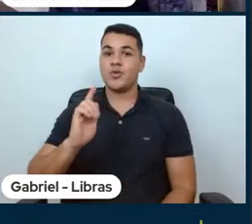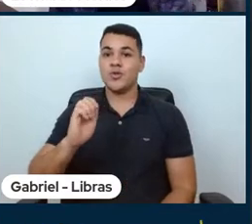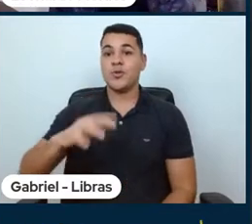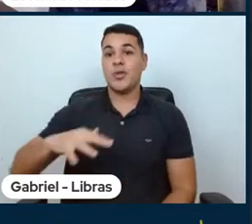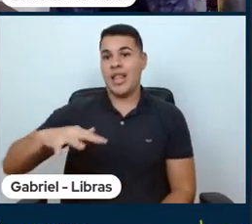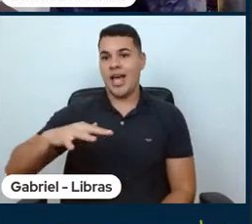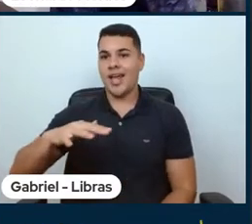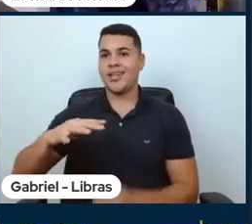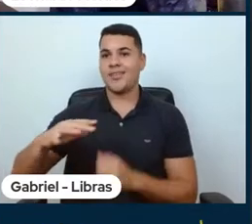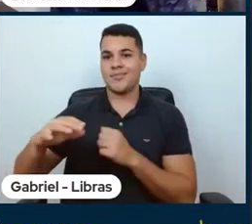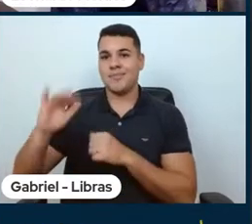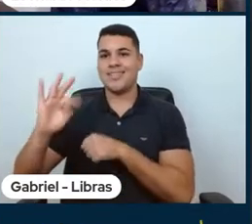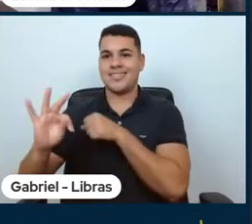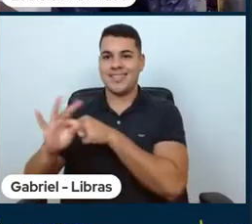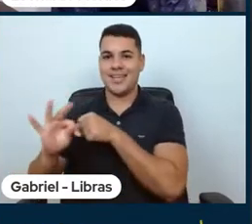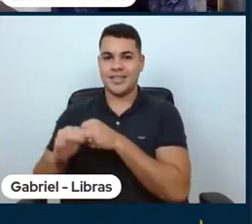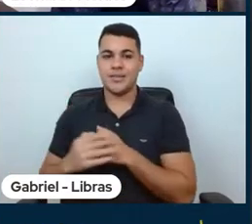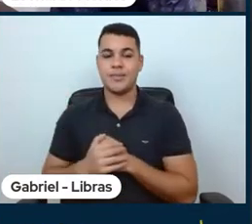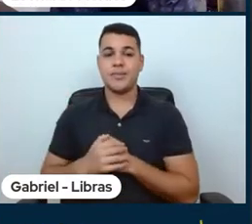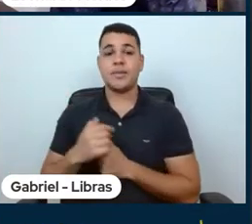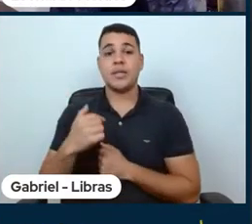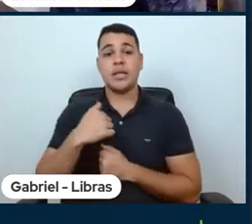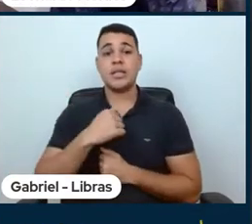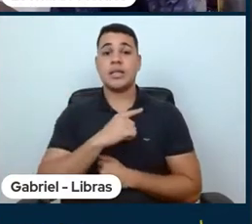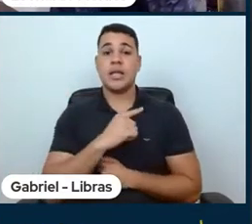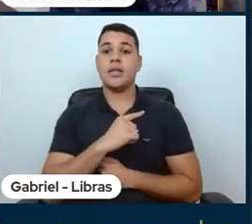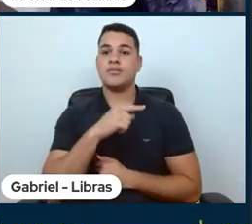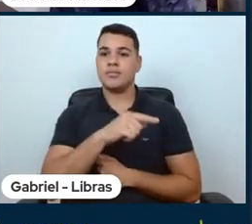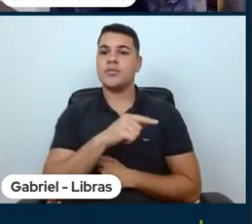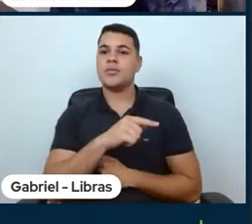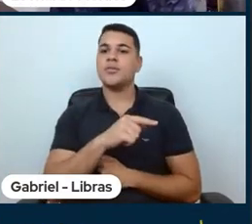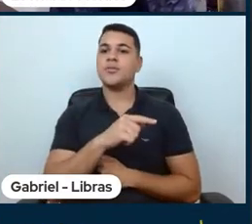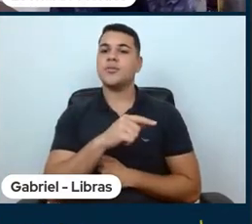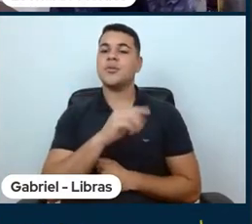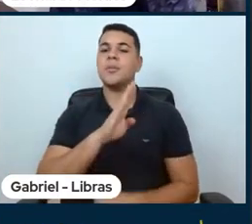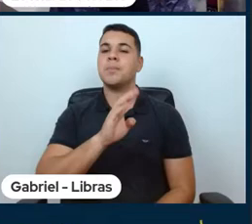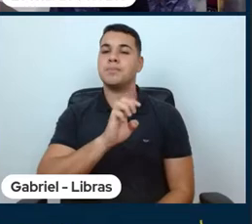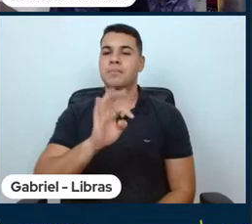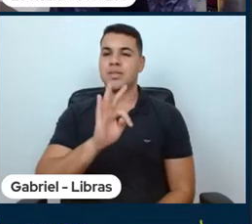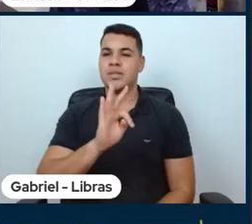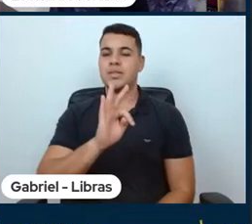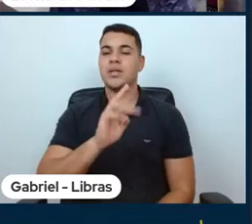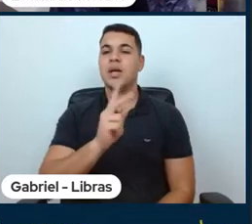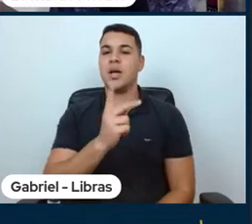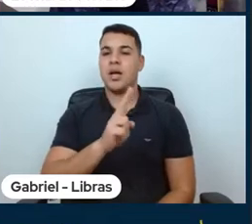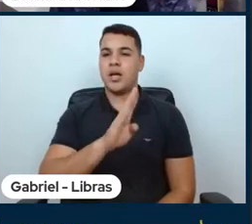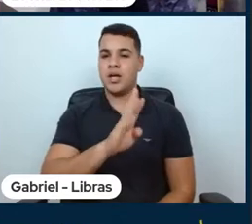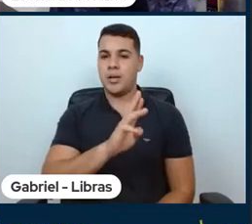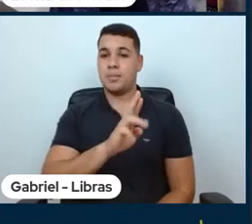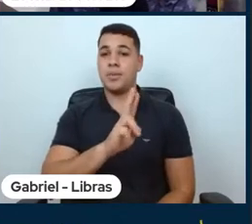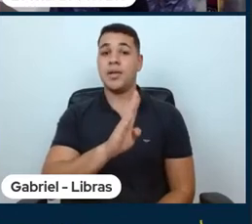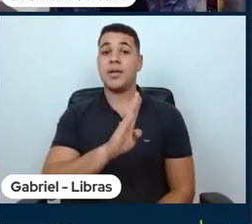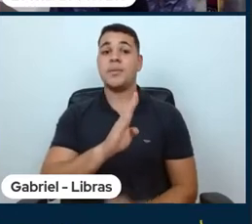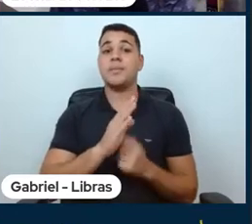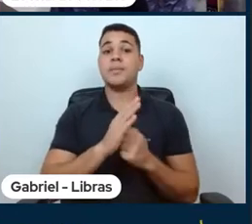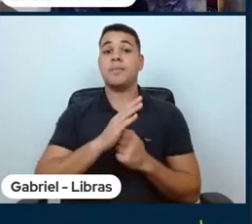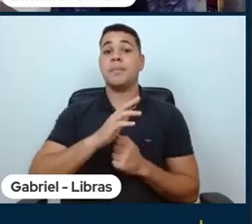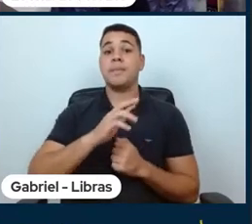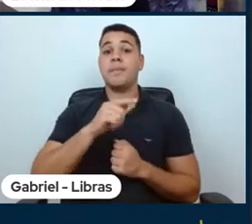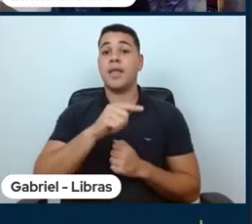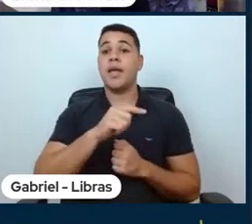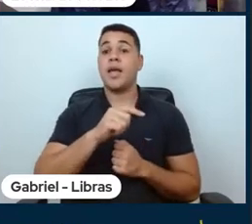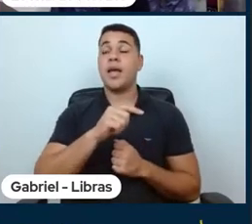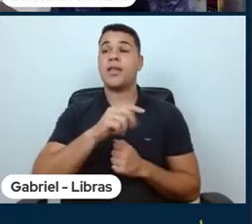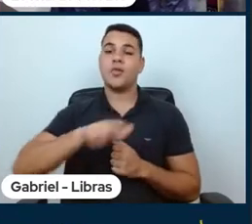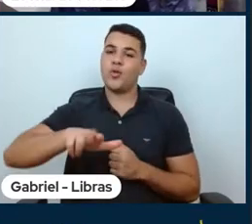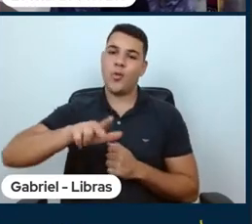tem um portfólio no GitHub, mas é mais para a área de cientista de dados. Não tão para a área de chatbot, mas eu tenho um